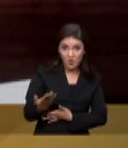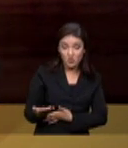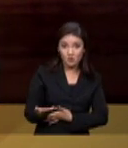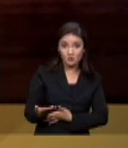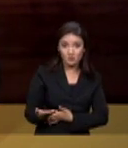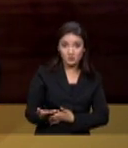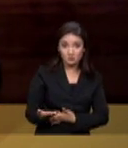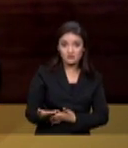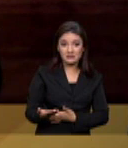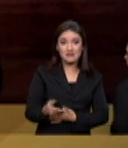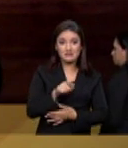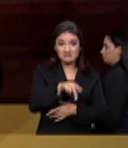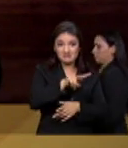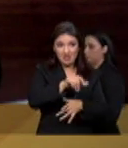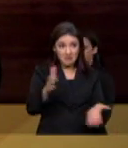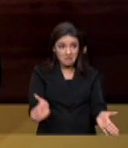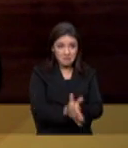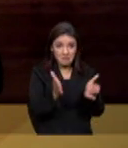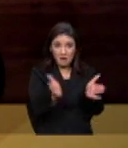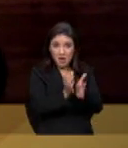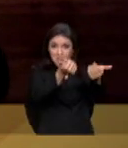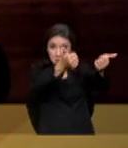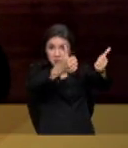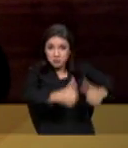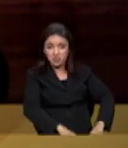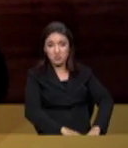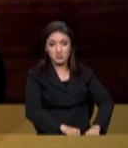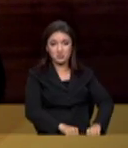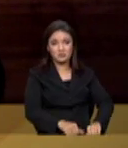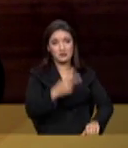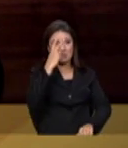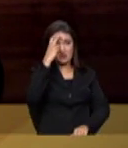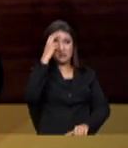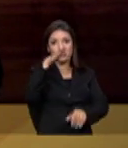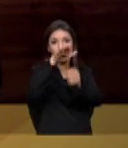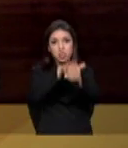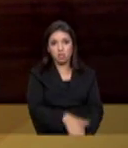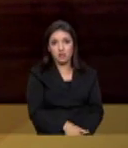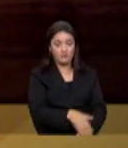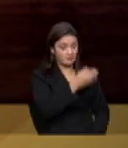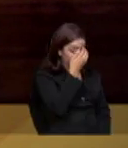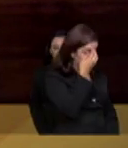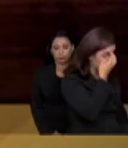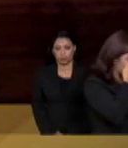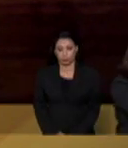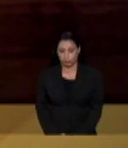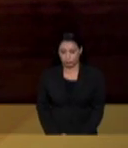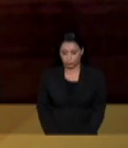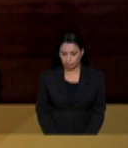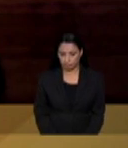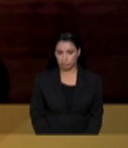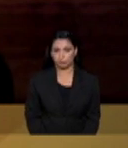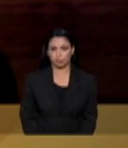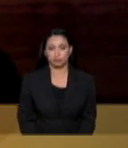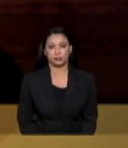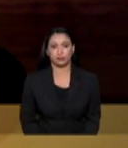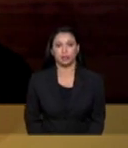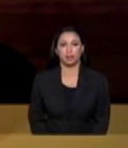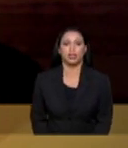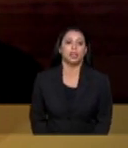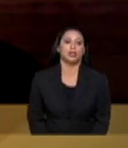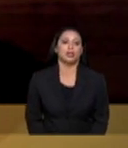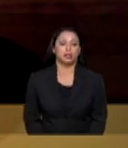a miserabilidade e apo aculturação negando-lhes o direito à